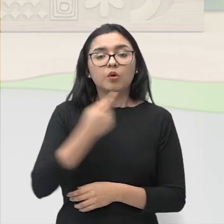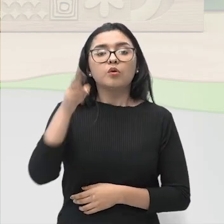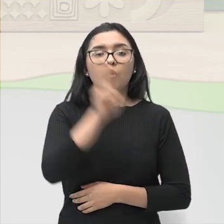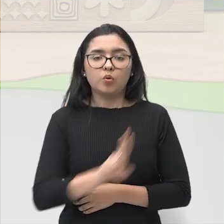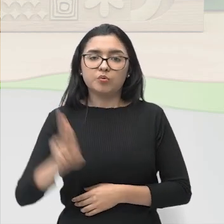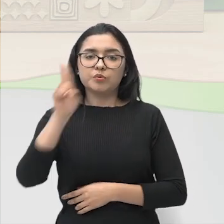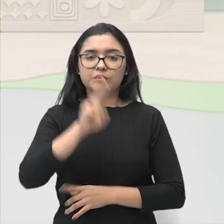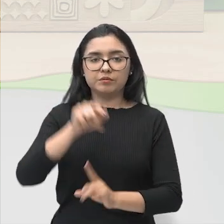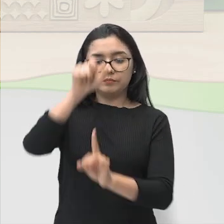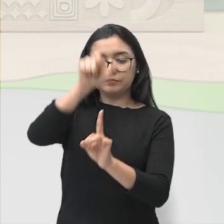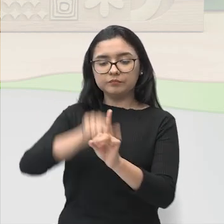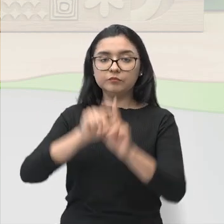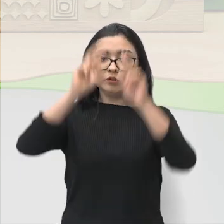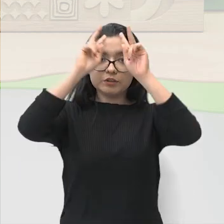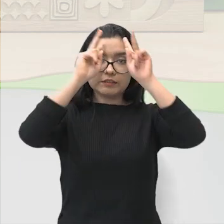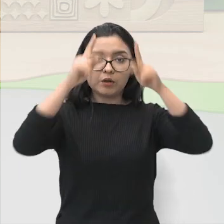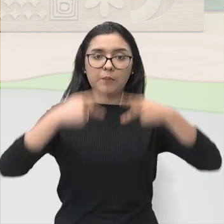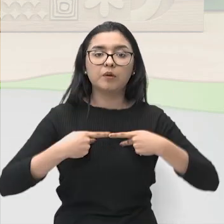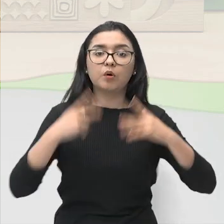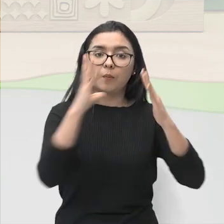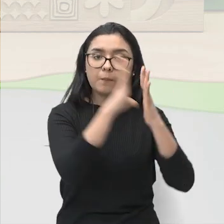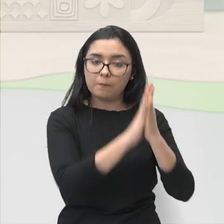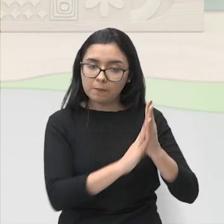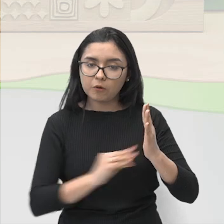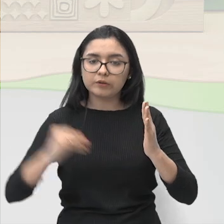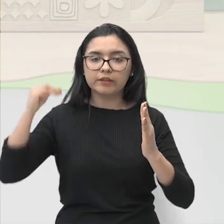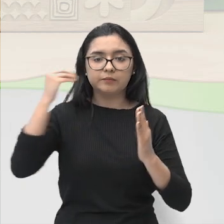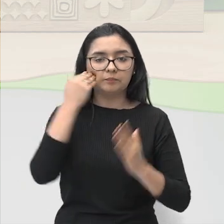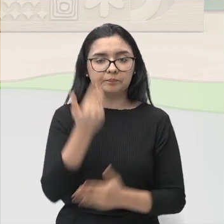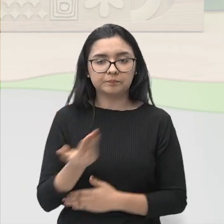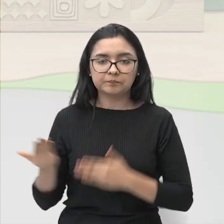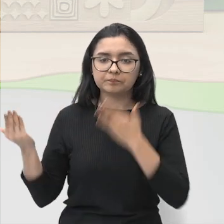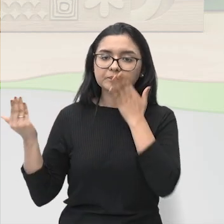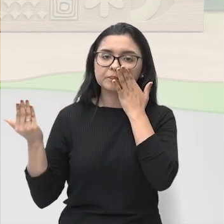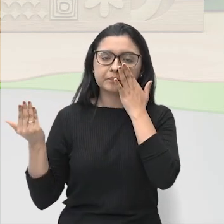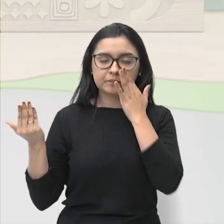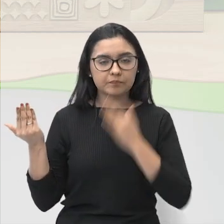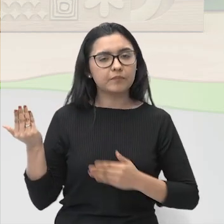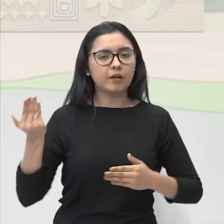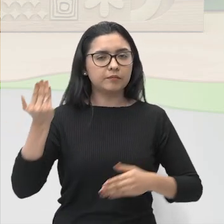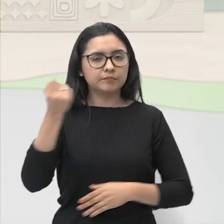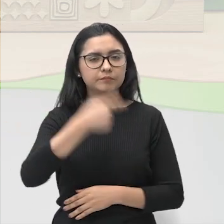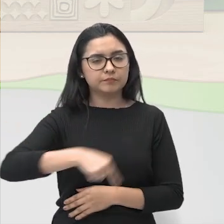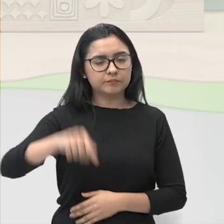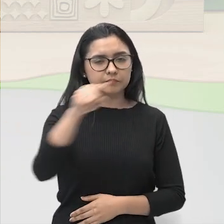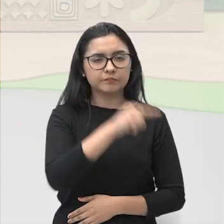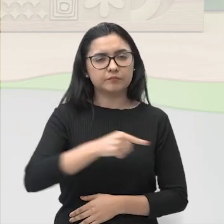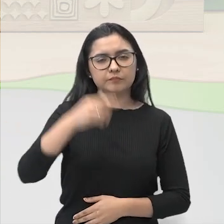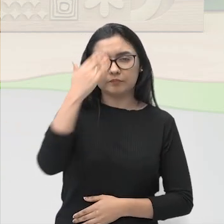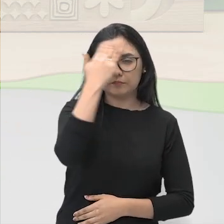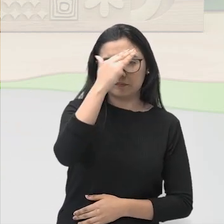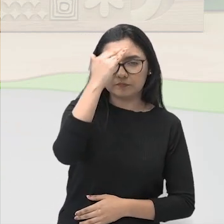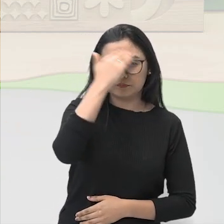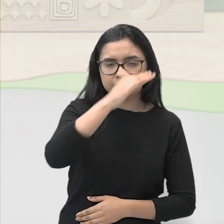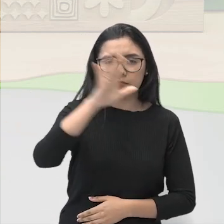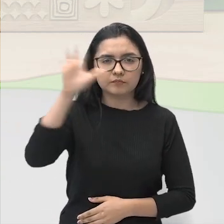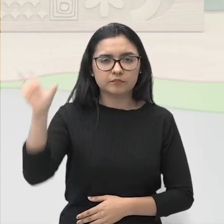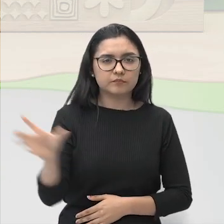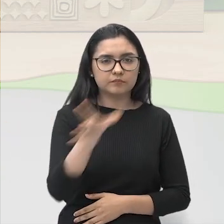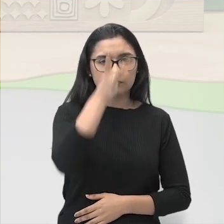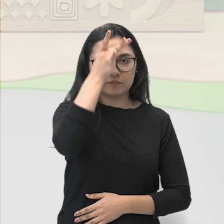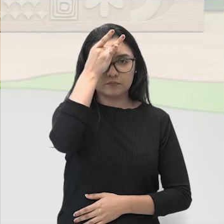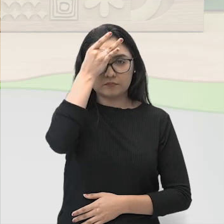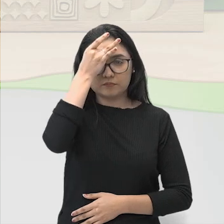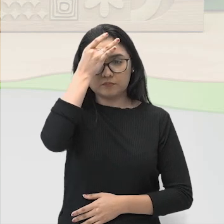o ser humano como modelo, certo? Então, para que fique mais próximo, para que você guarde